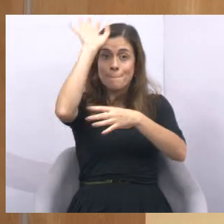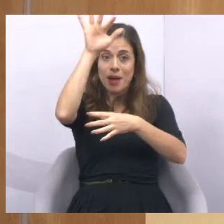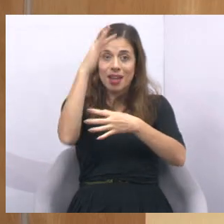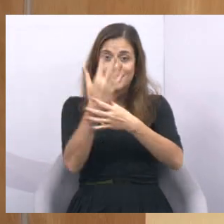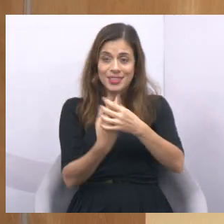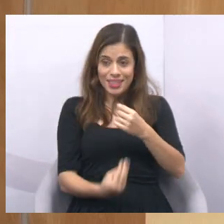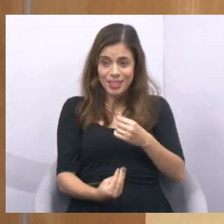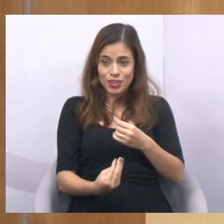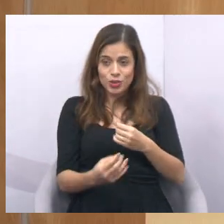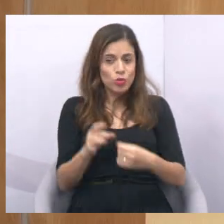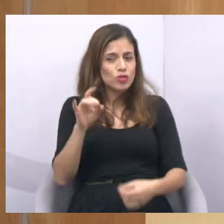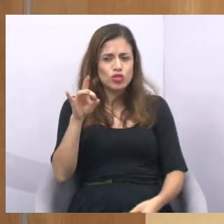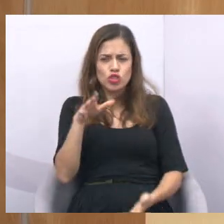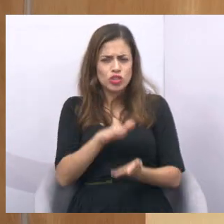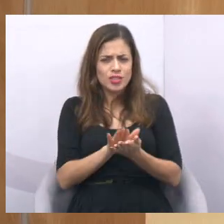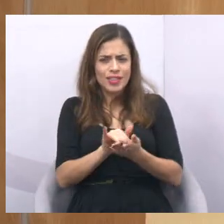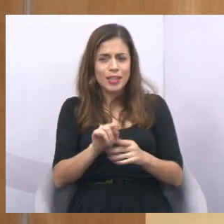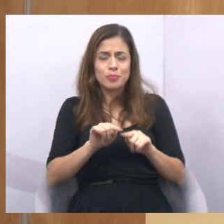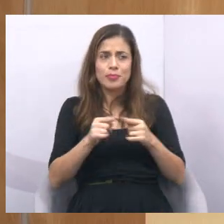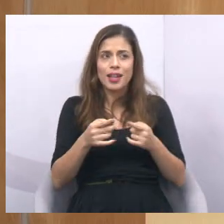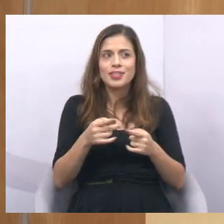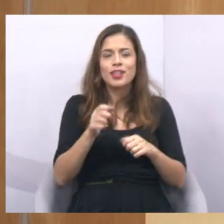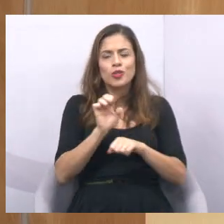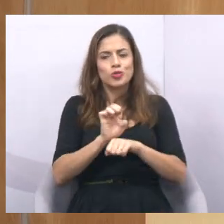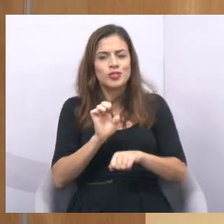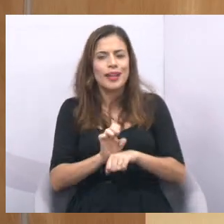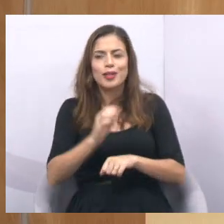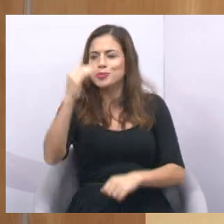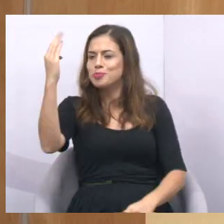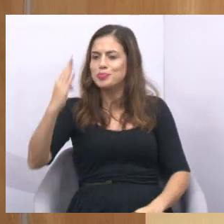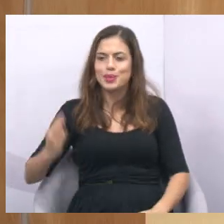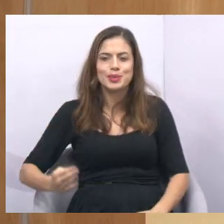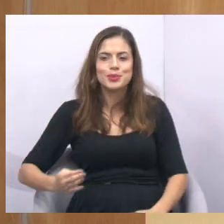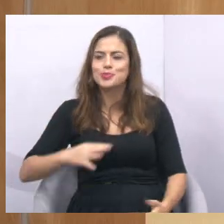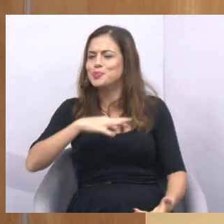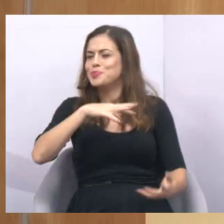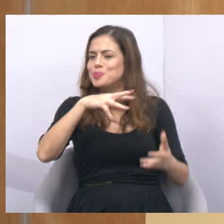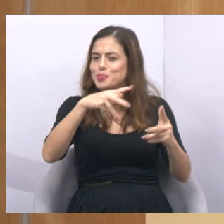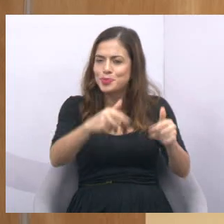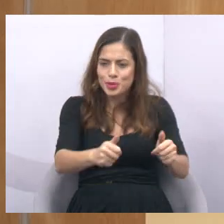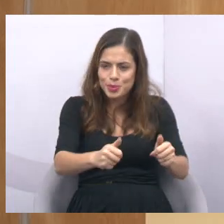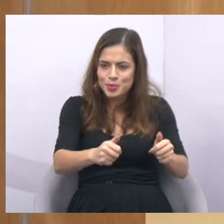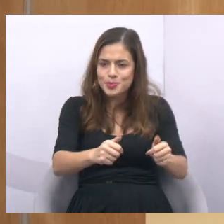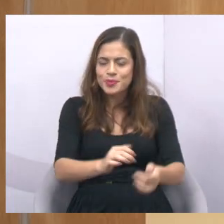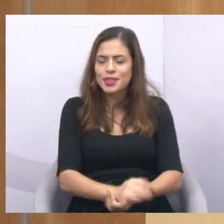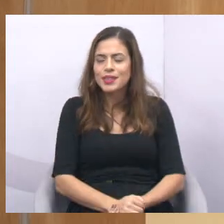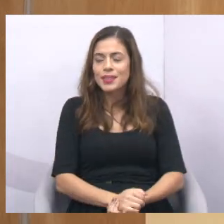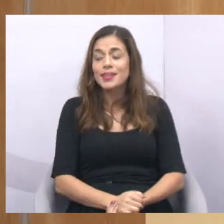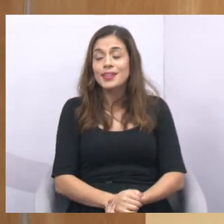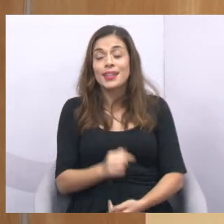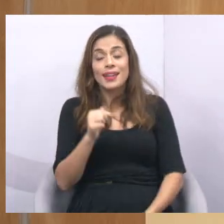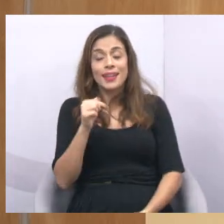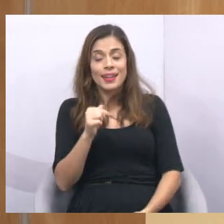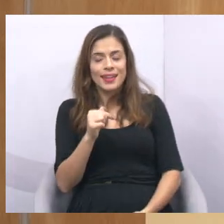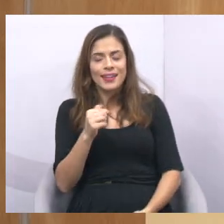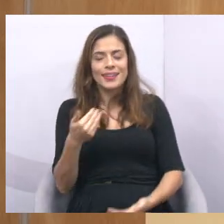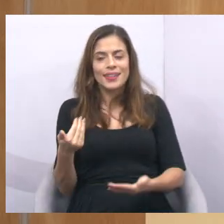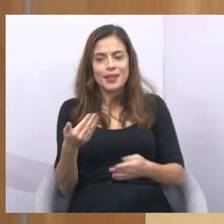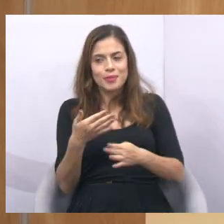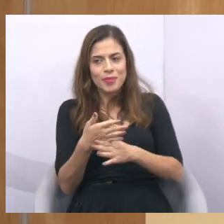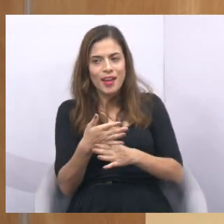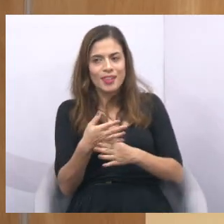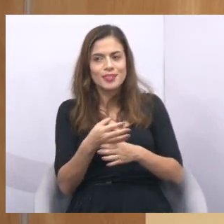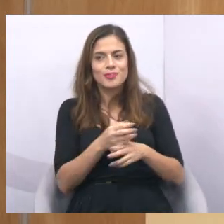da cidade, como também do Estado e do Brasil. E estarmos aqui presentes nessa noite, ao lado de grandes nomes que